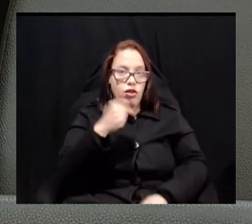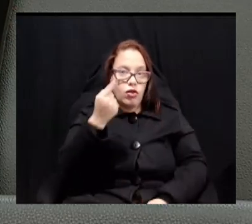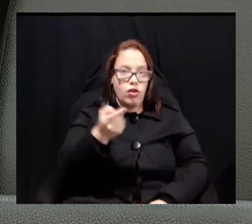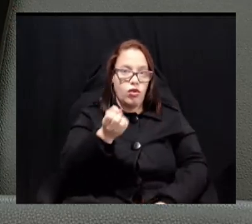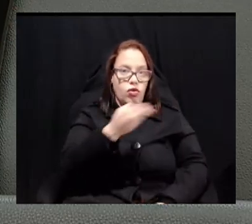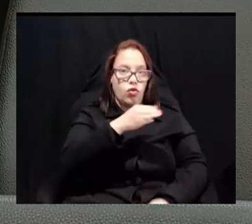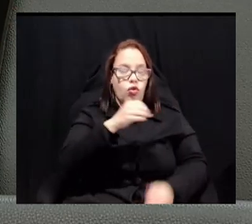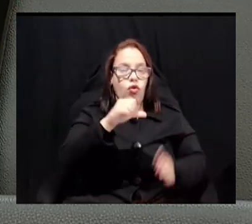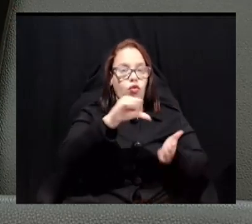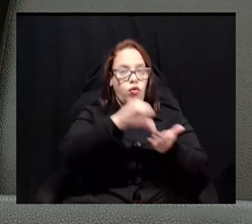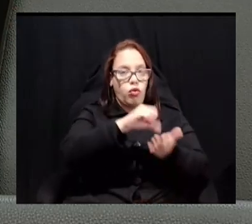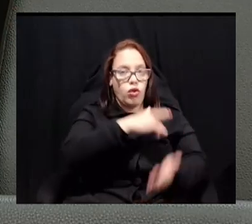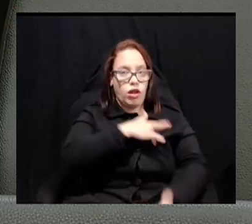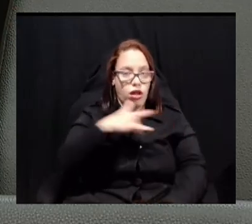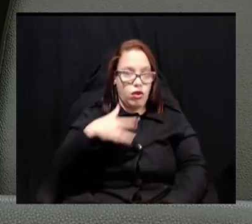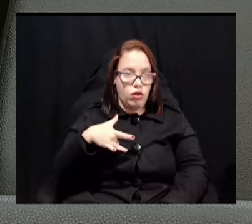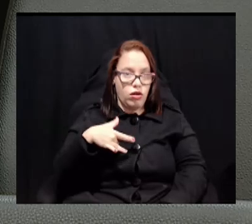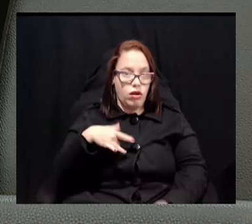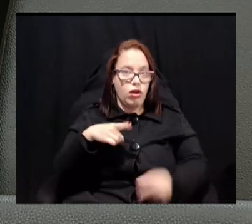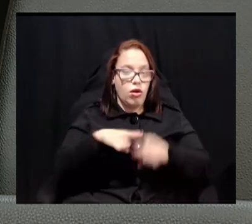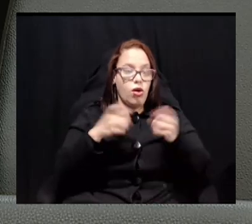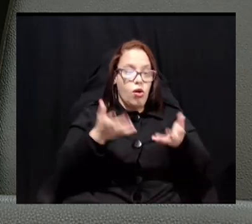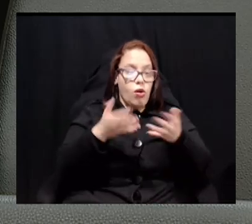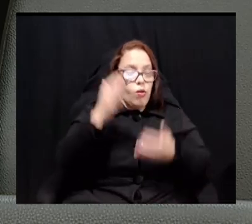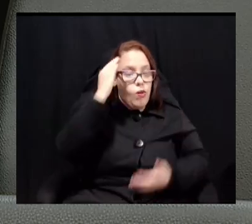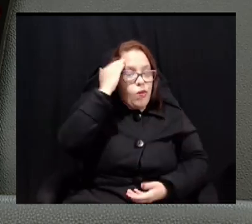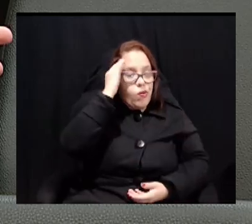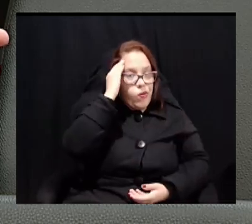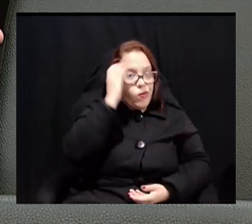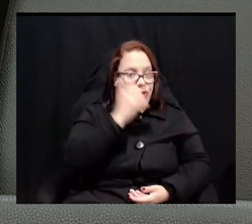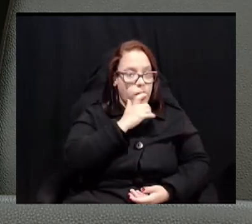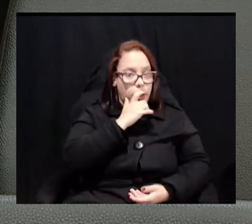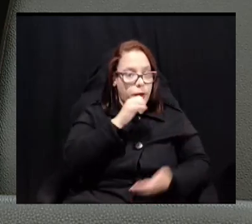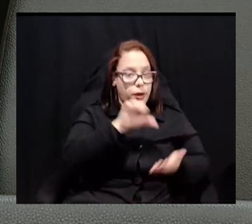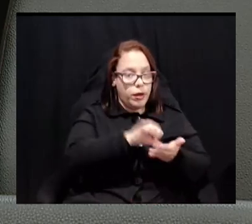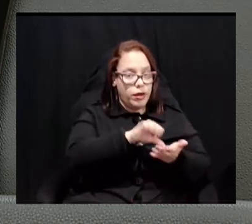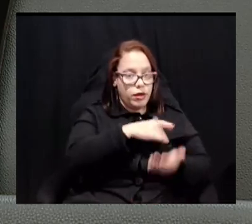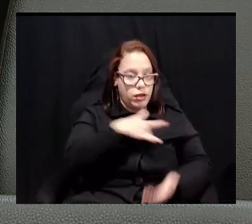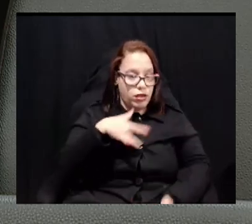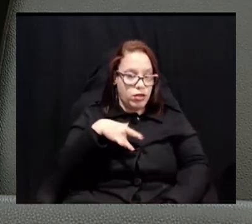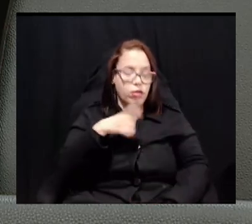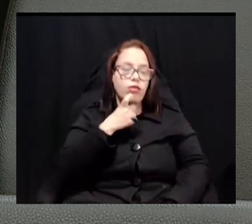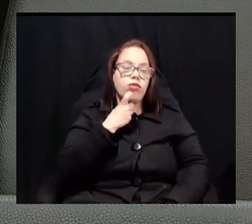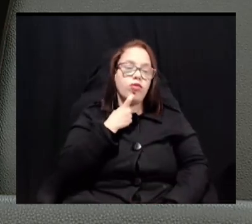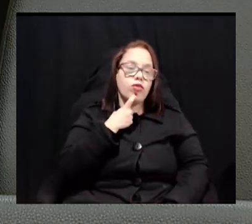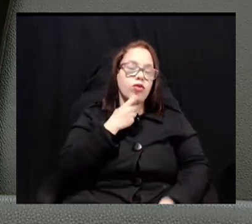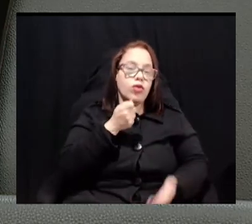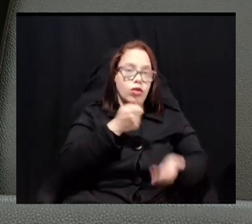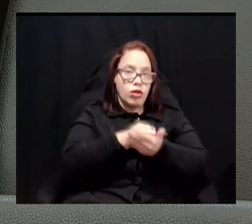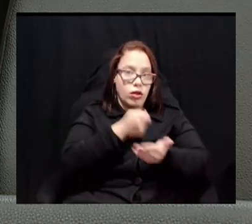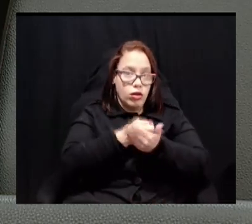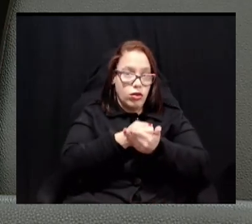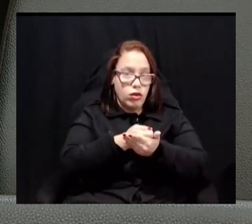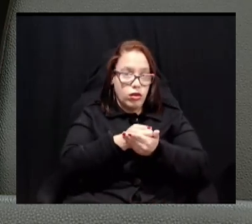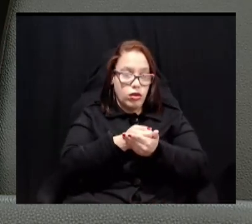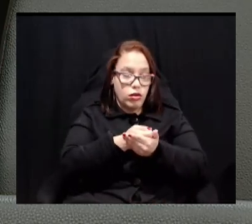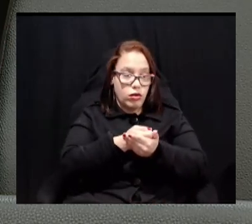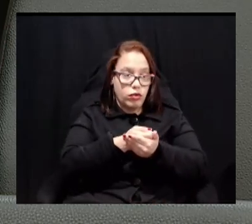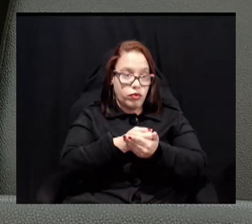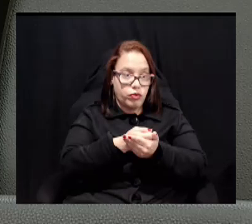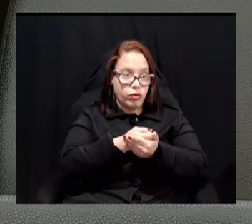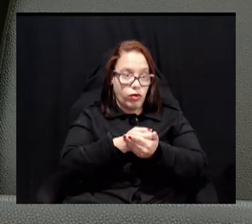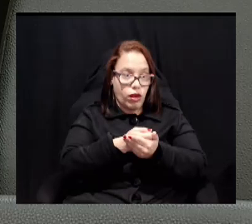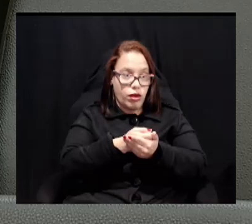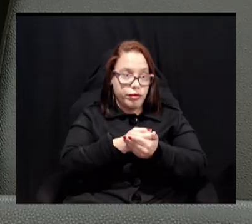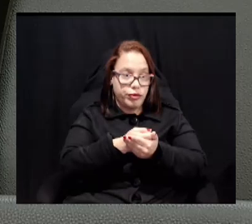saúde, mas nós queremos entender a dinâmica dos postos de saúde. A gente já sabe que Campinas cumpre com o que é determinado pela organização, né,